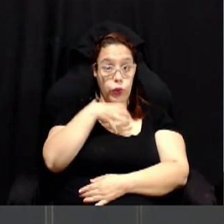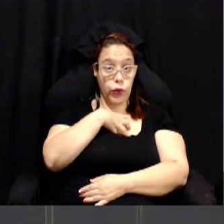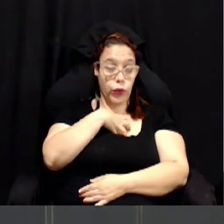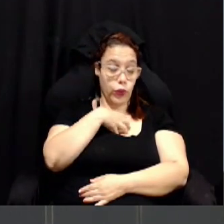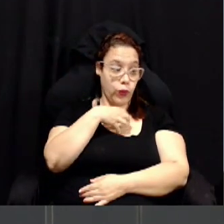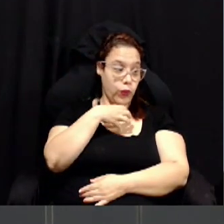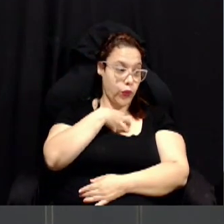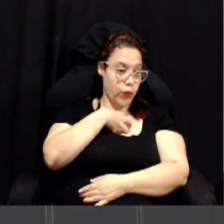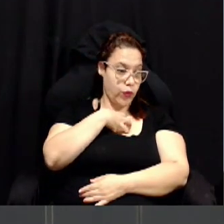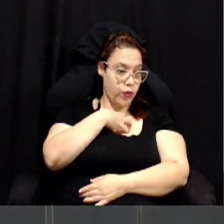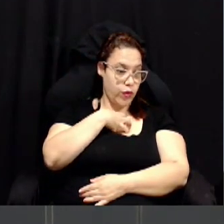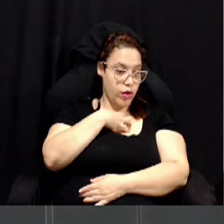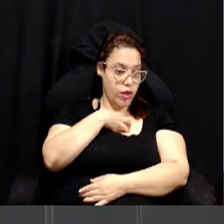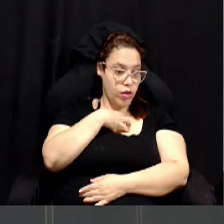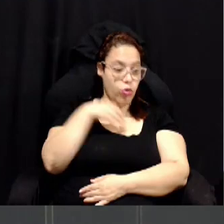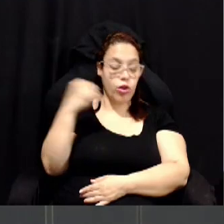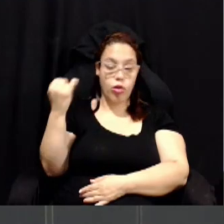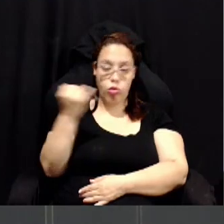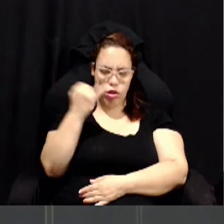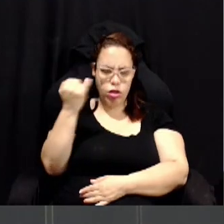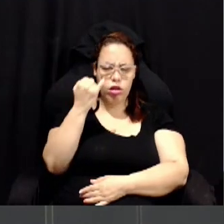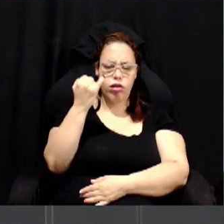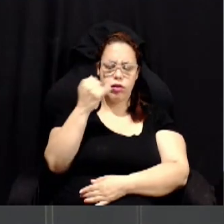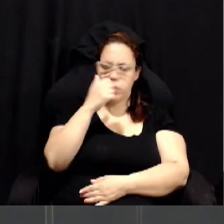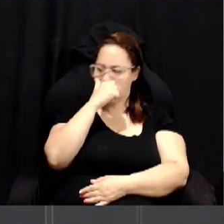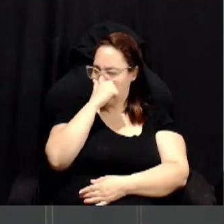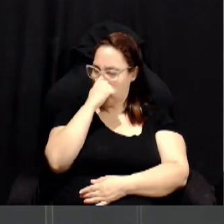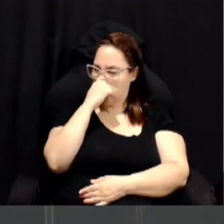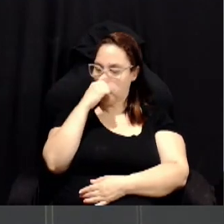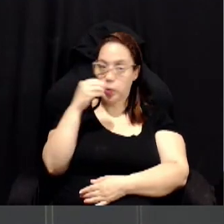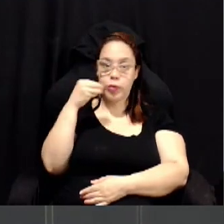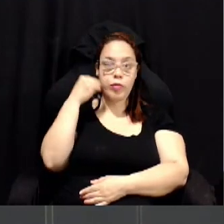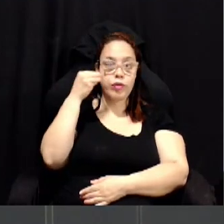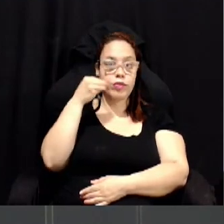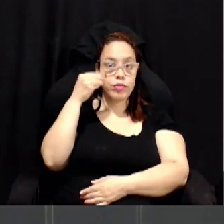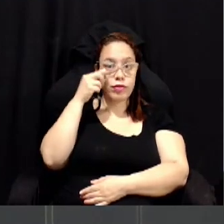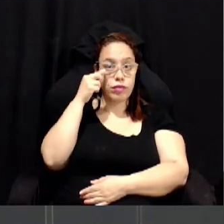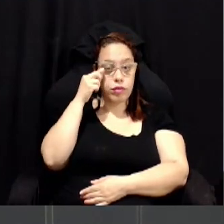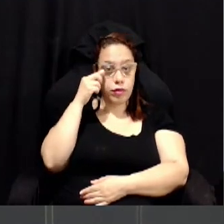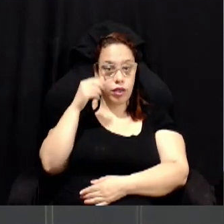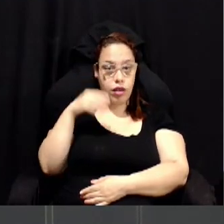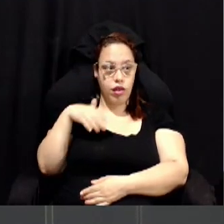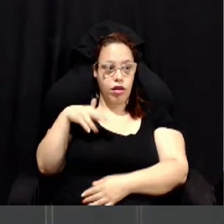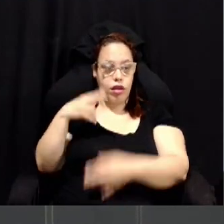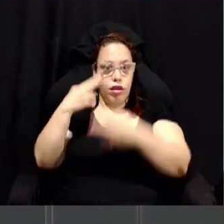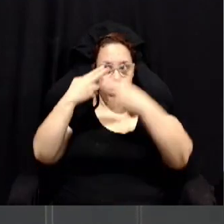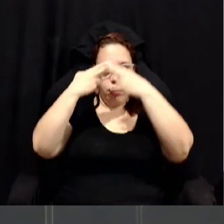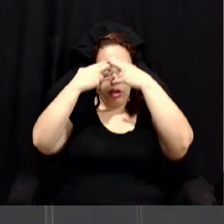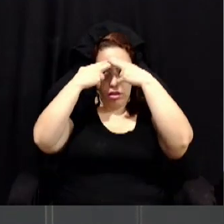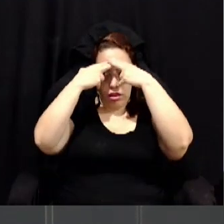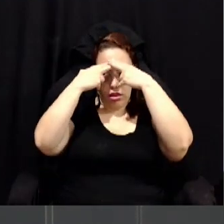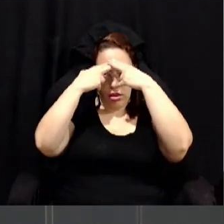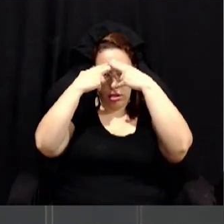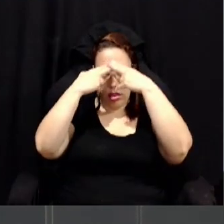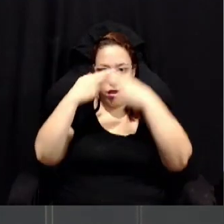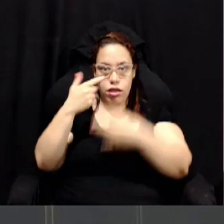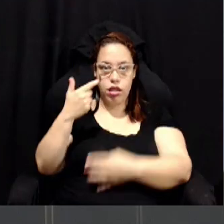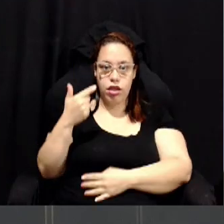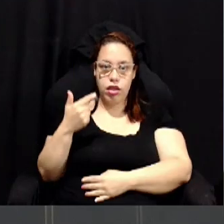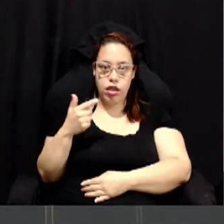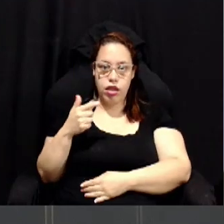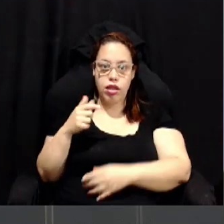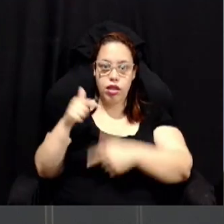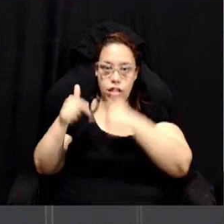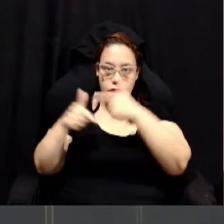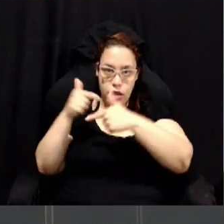muito válido, porque eu passei uma experiência muito traumática de eu estava trabalhando, mas a